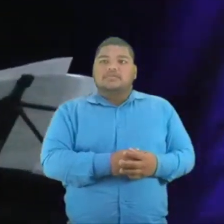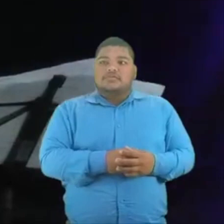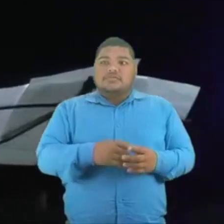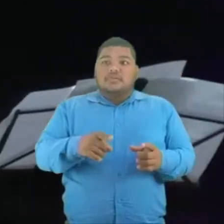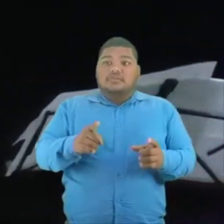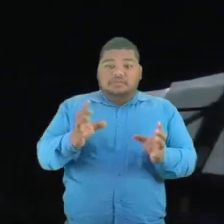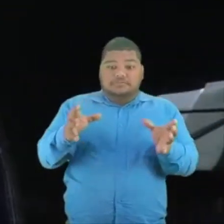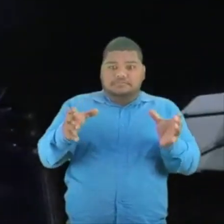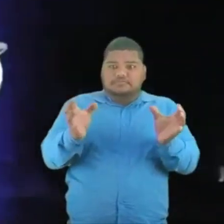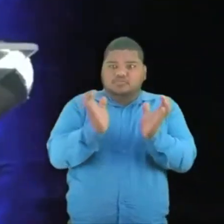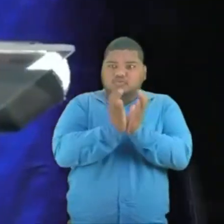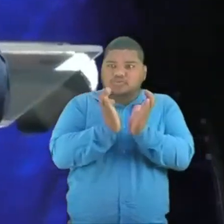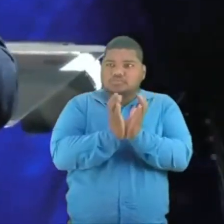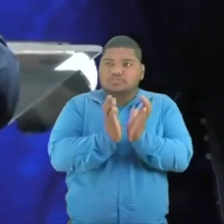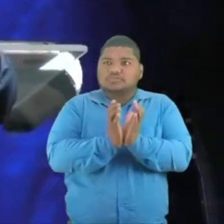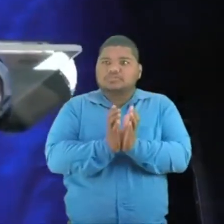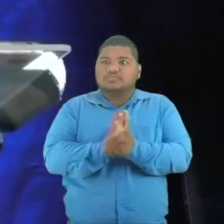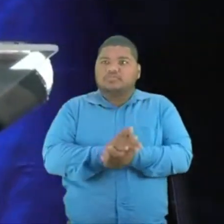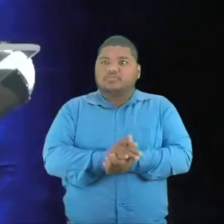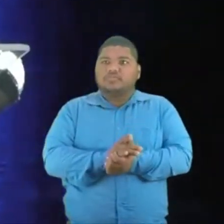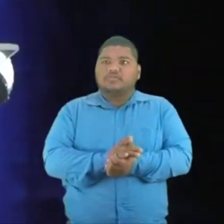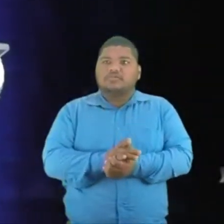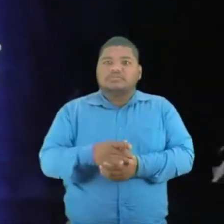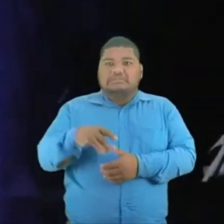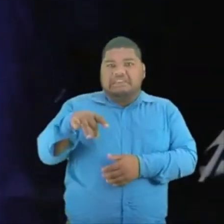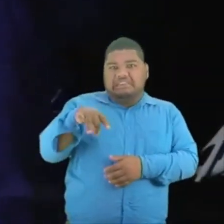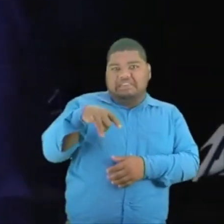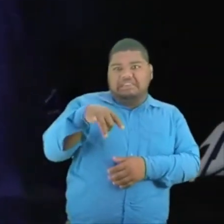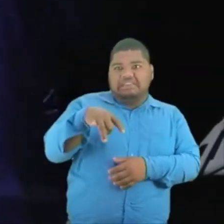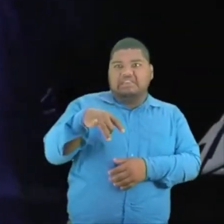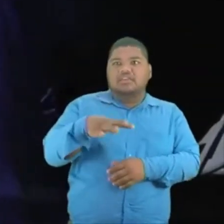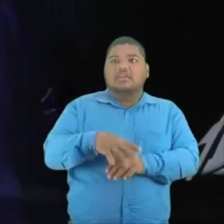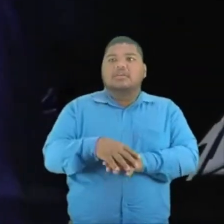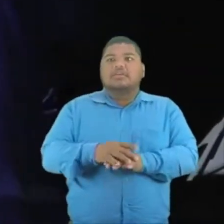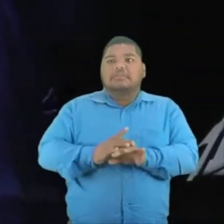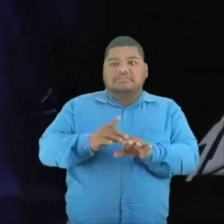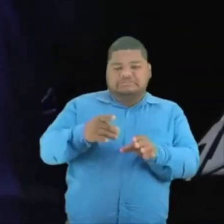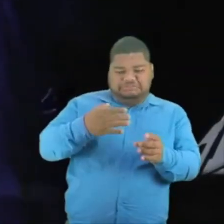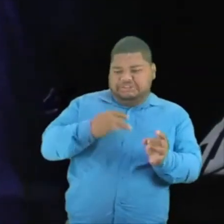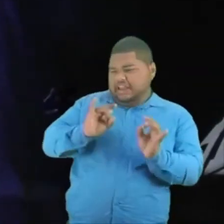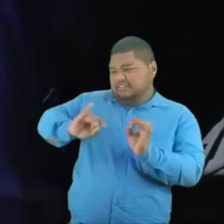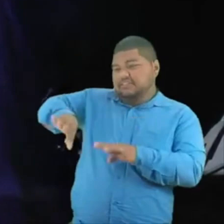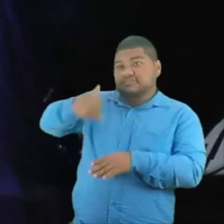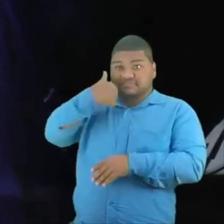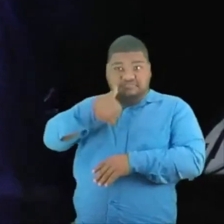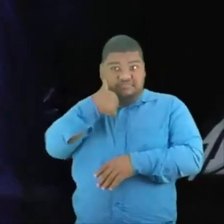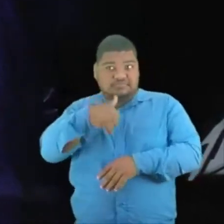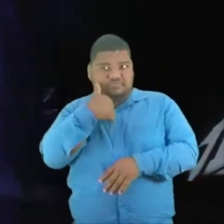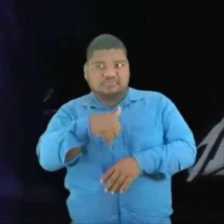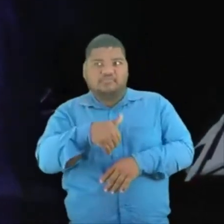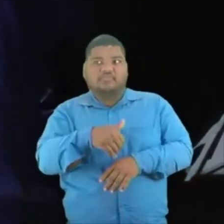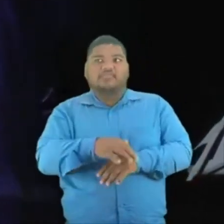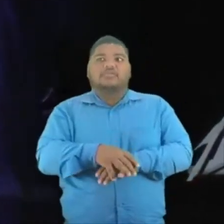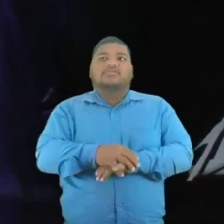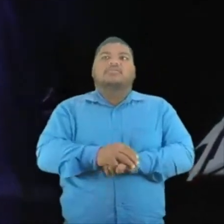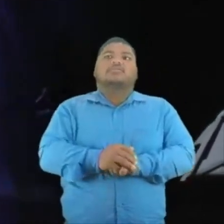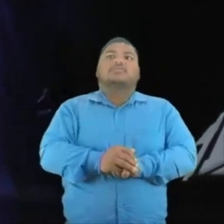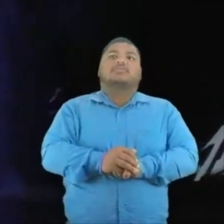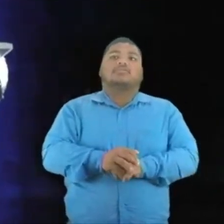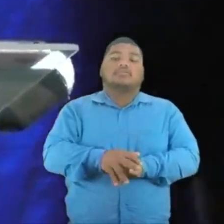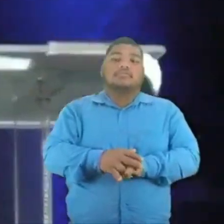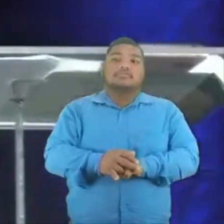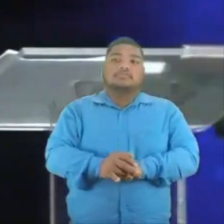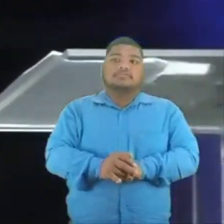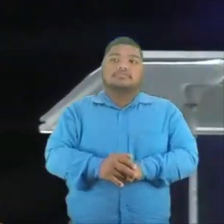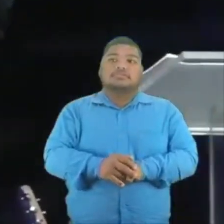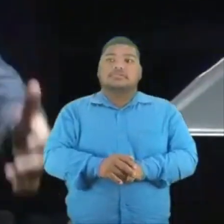você não quis ficar com a menina, chamaram você de bichinha? Já? Meninas, chamaram você para... Convinha